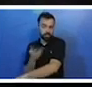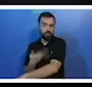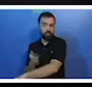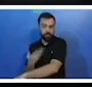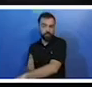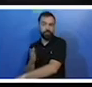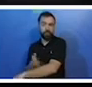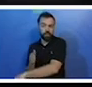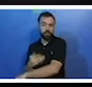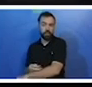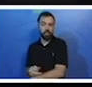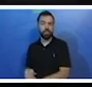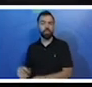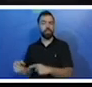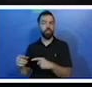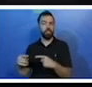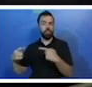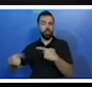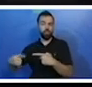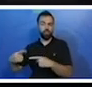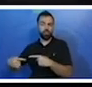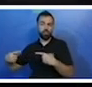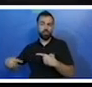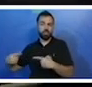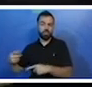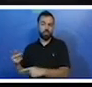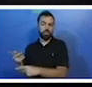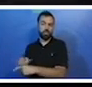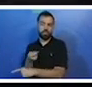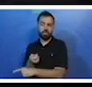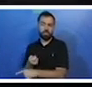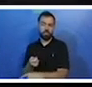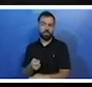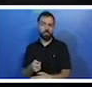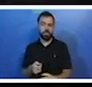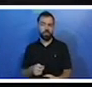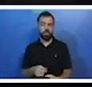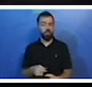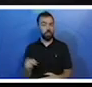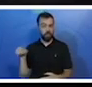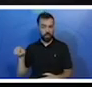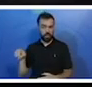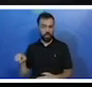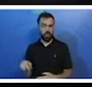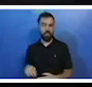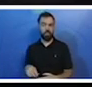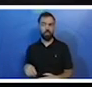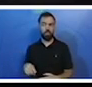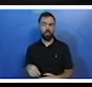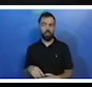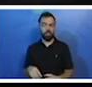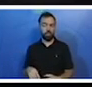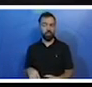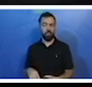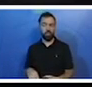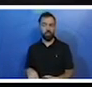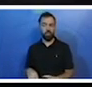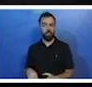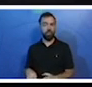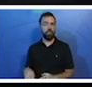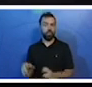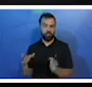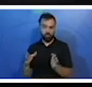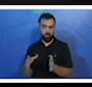para participar dessas competições. Então, podemos chamar de ciclismo aquelas práticas físicas sistematizadas. Então, ela tem